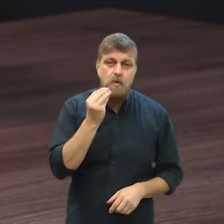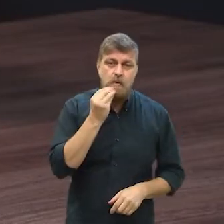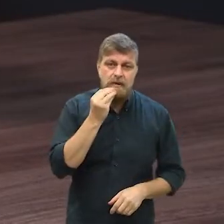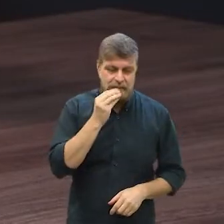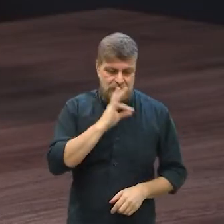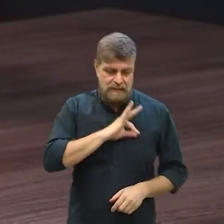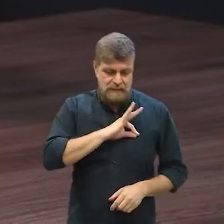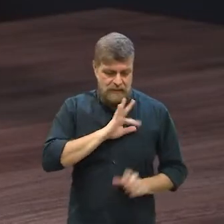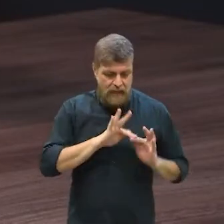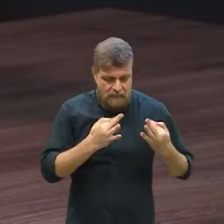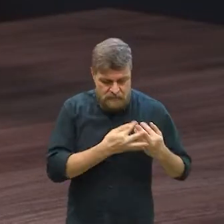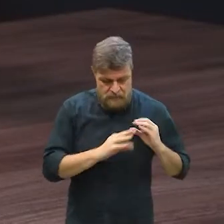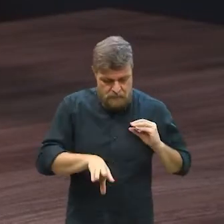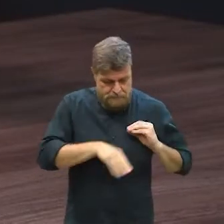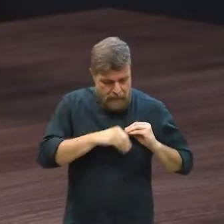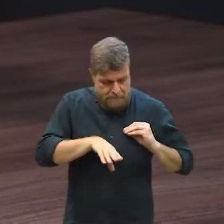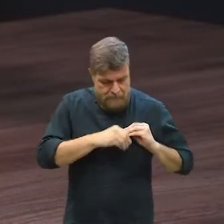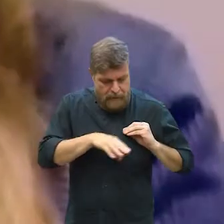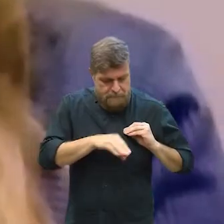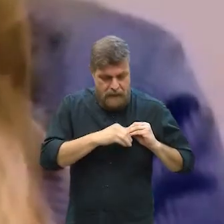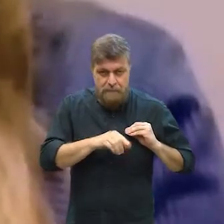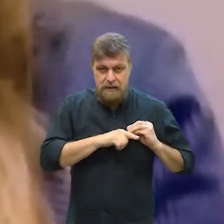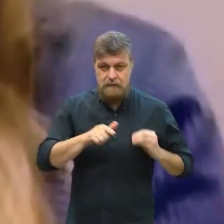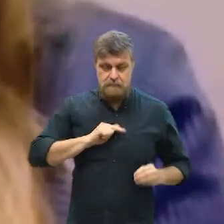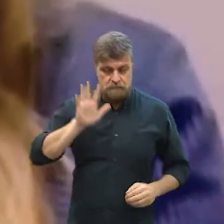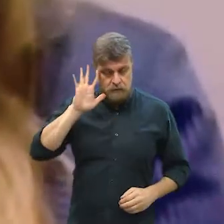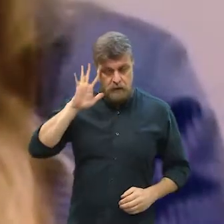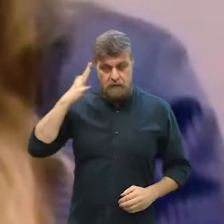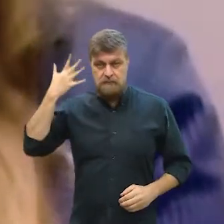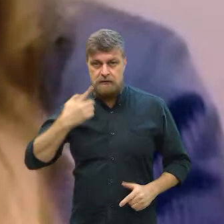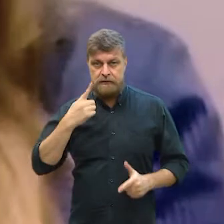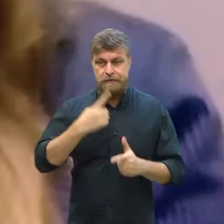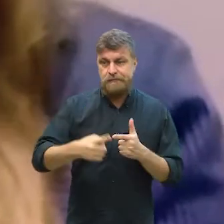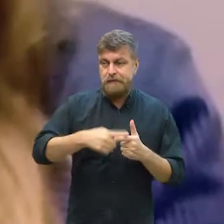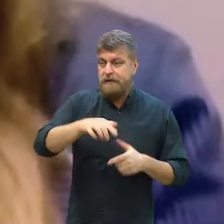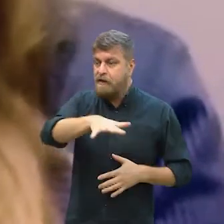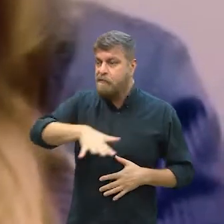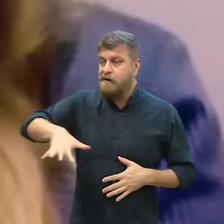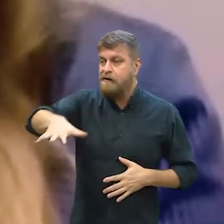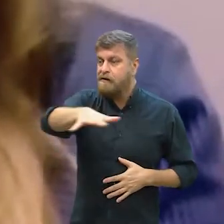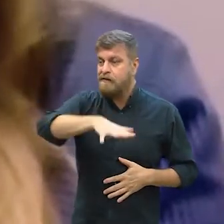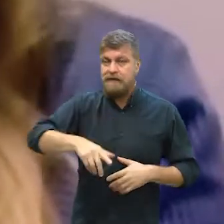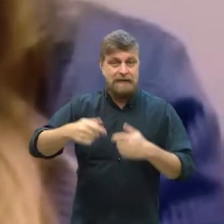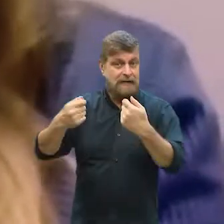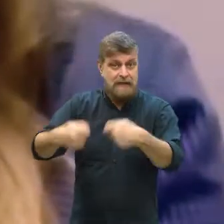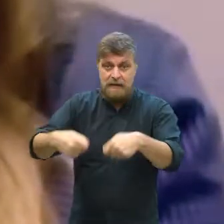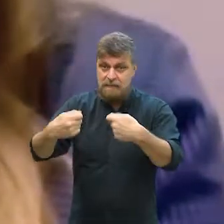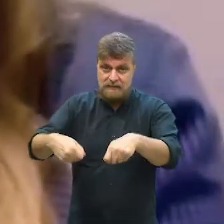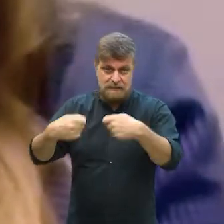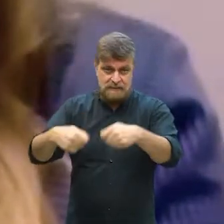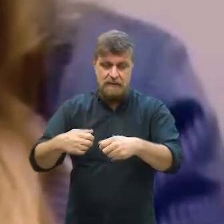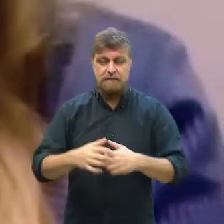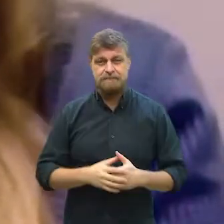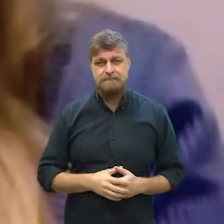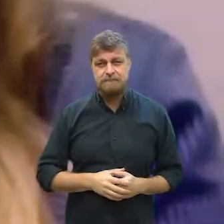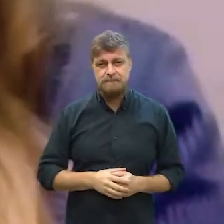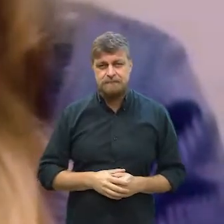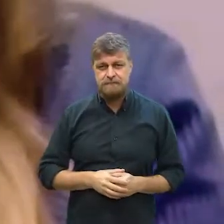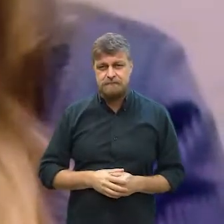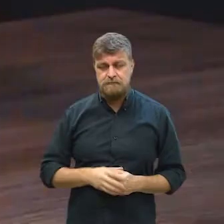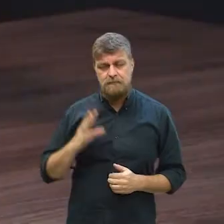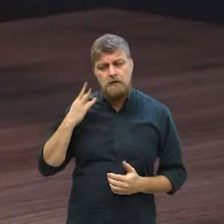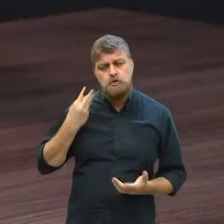oportunidades para aumentar a renda familiar, né, porque estavam resolvendo ali um problema de mercado, resolvendo uma necessidade de mercado,